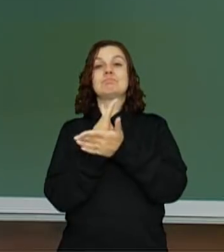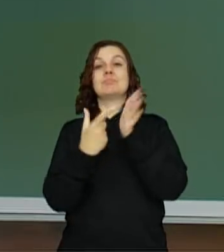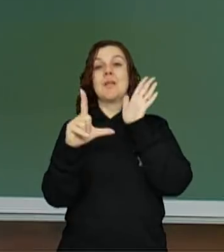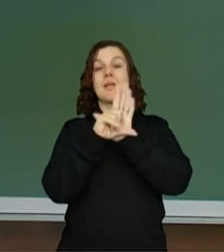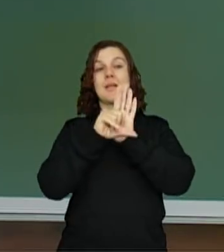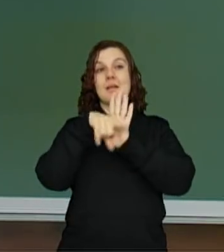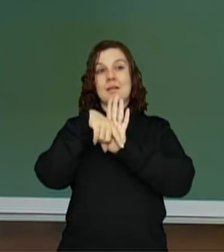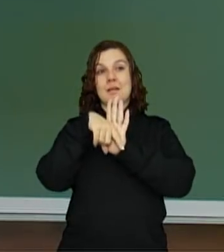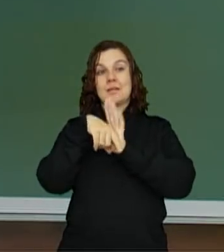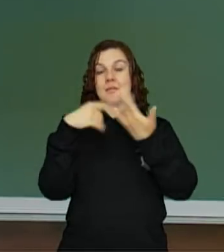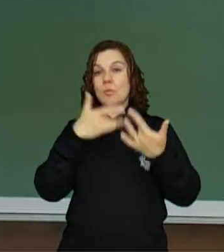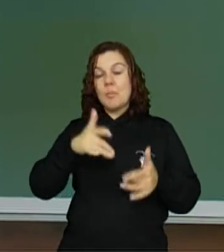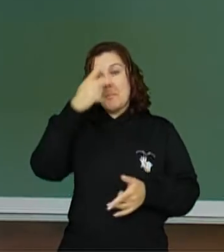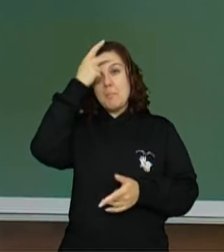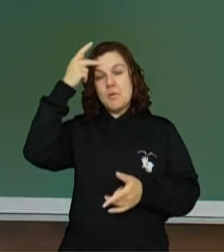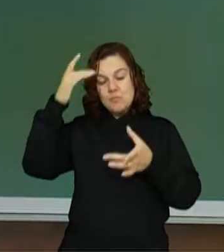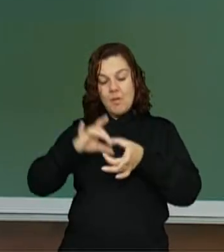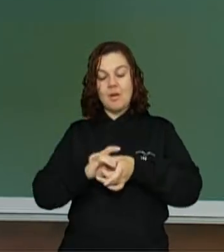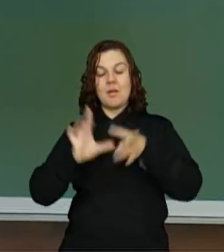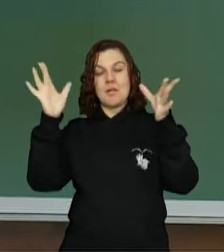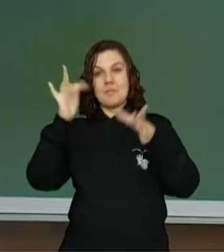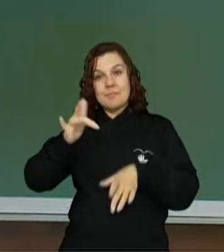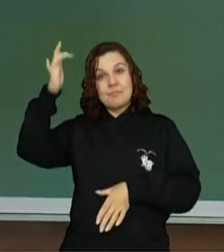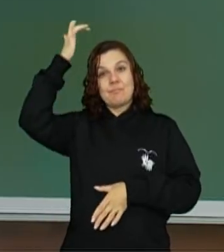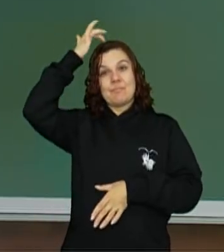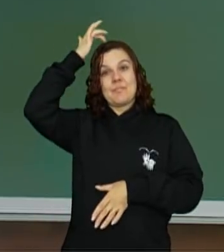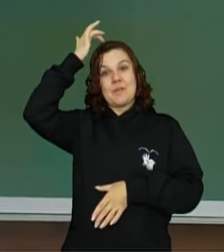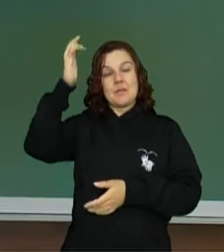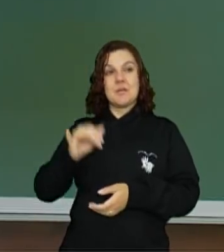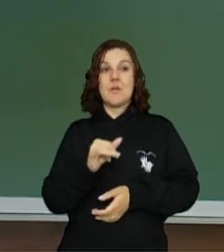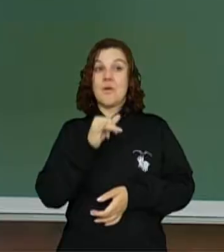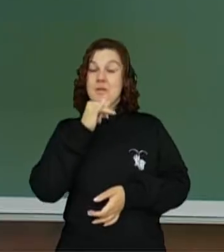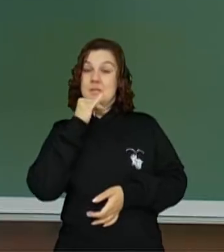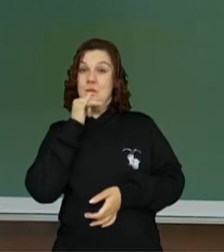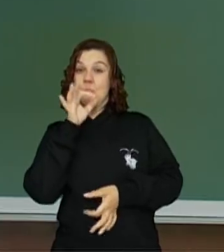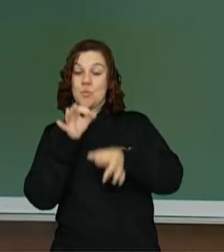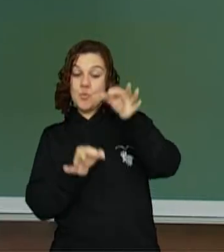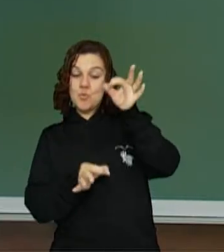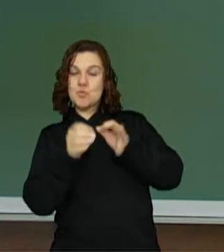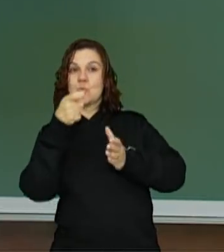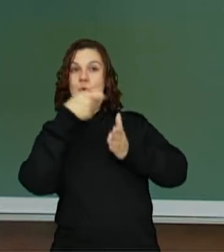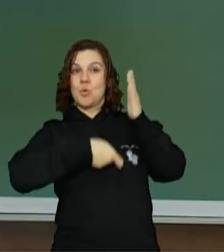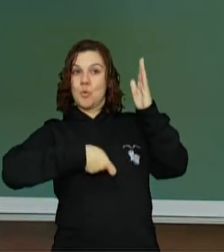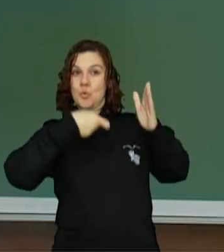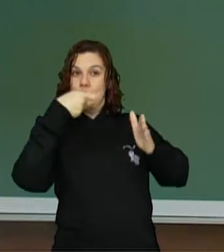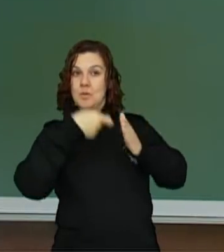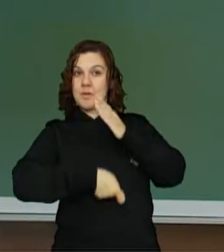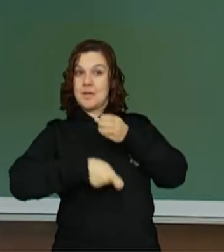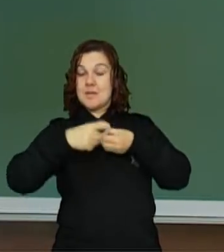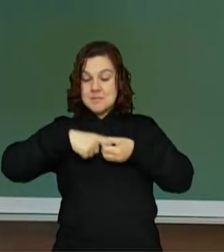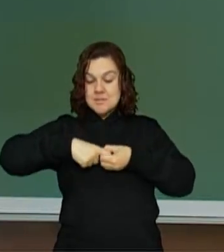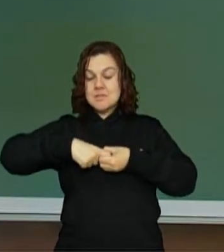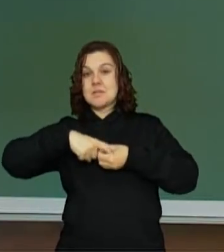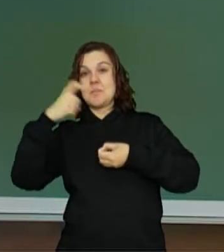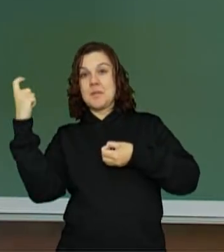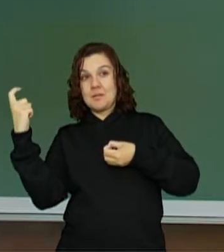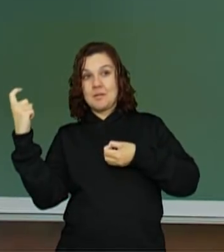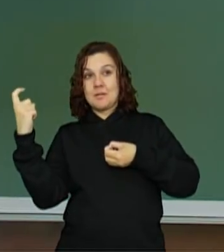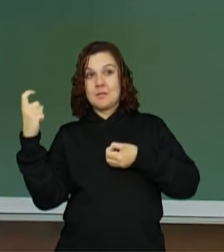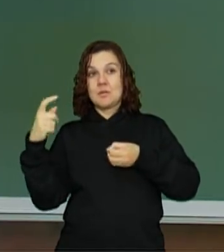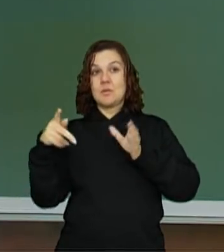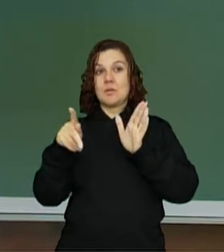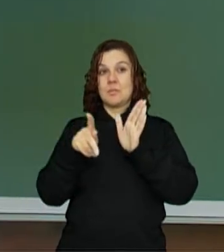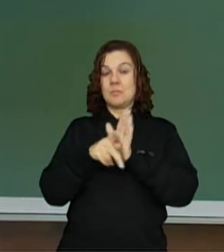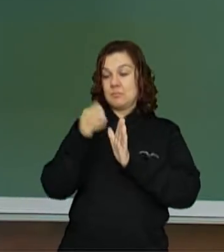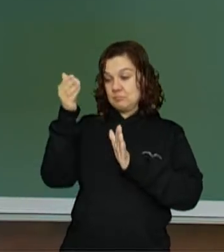de inocentar. E exemplo, o juiz lutou para